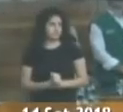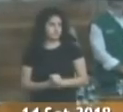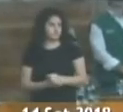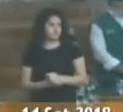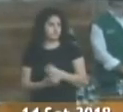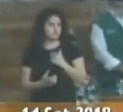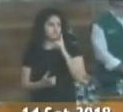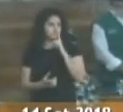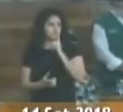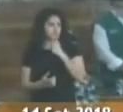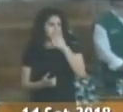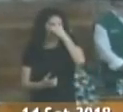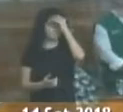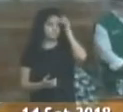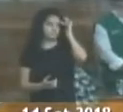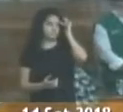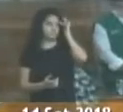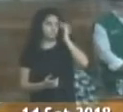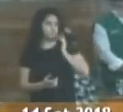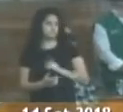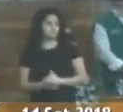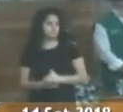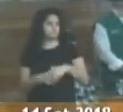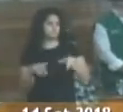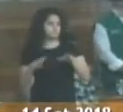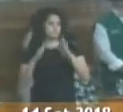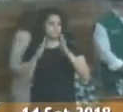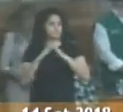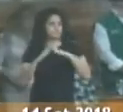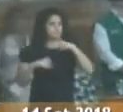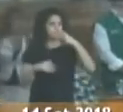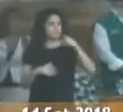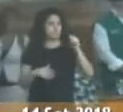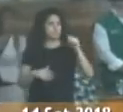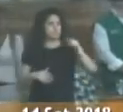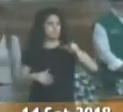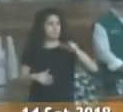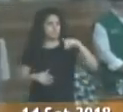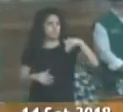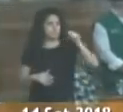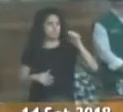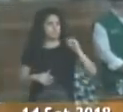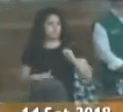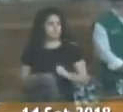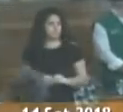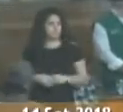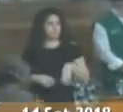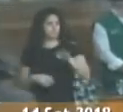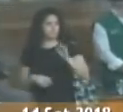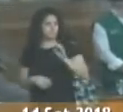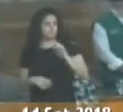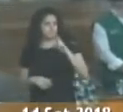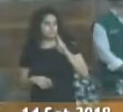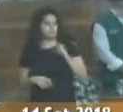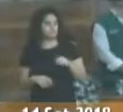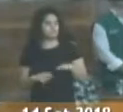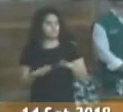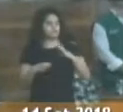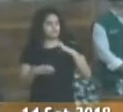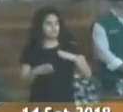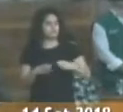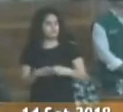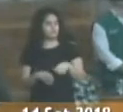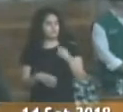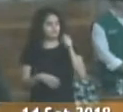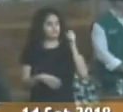recebido pessoas da comunidade de Palmas, do Fórum de Comunidades Tradicionais,